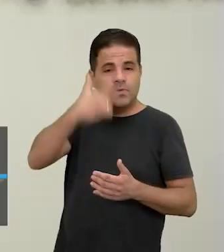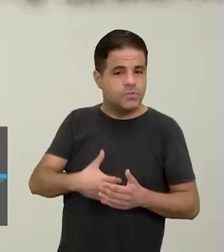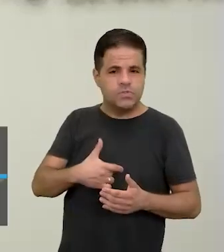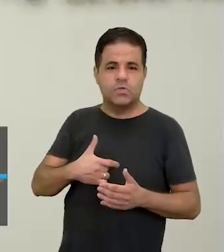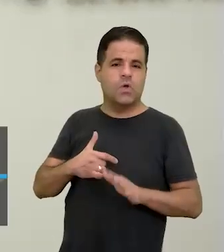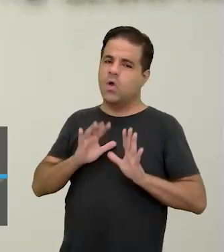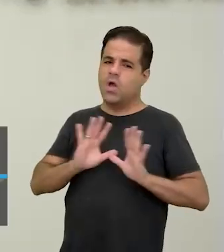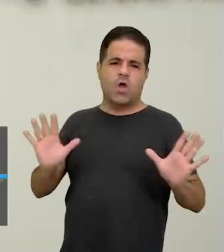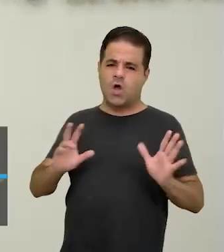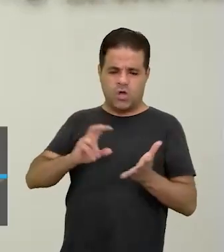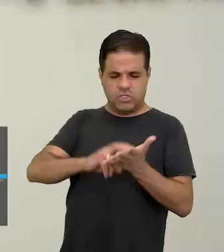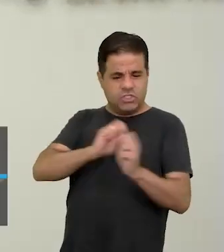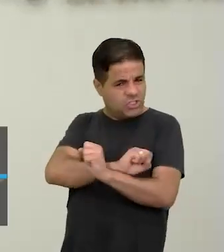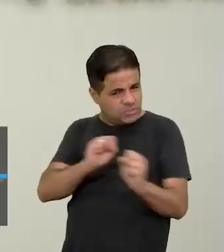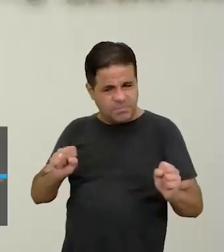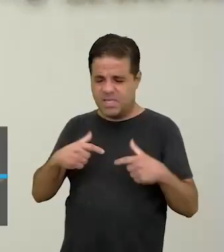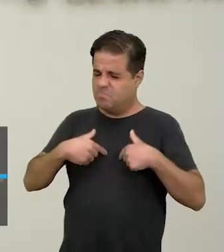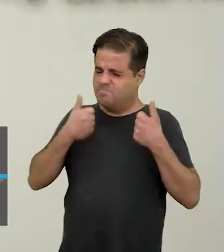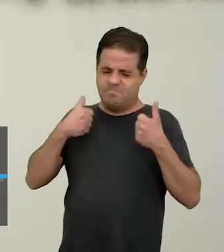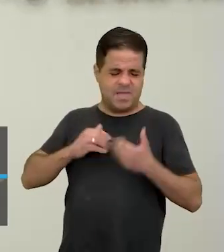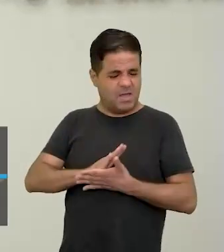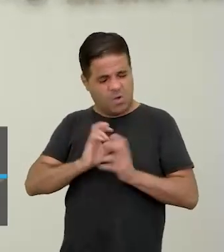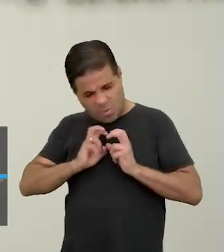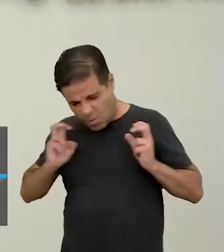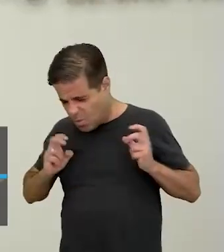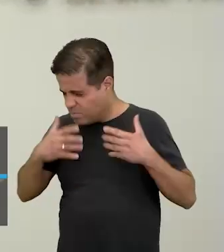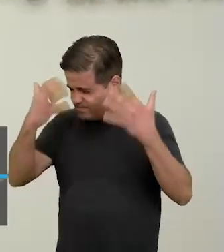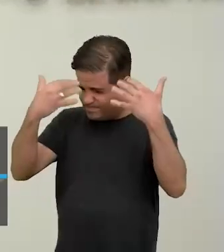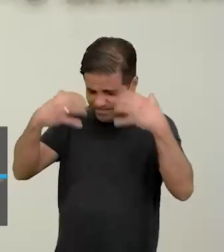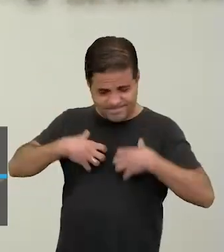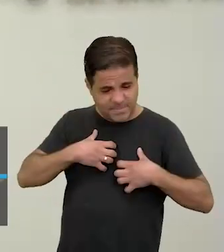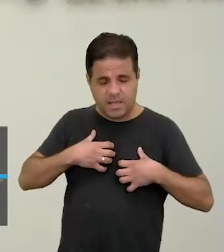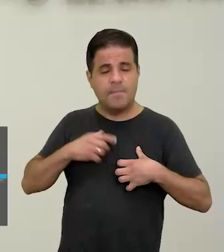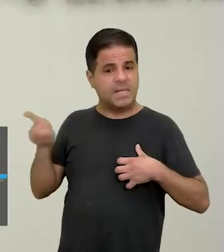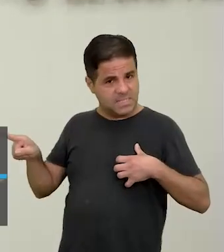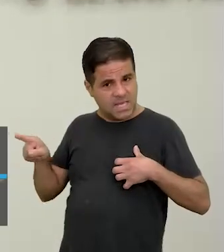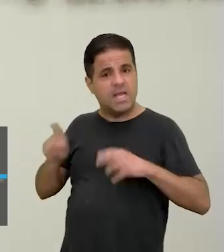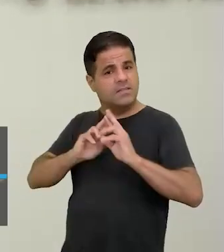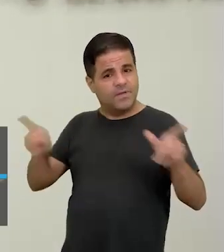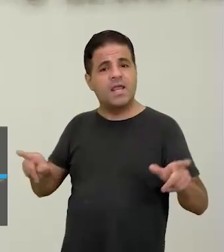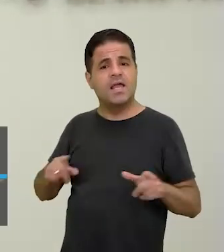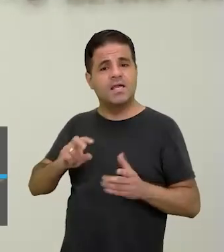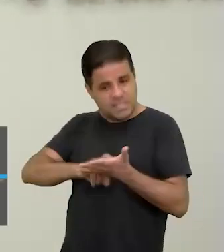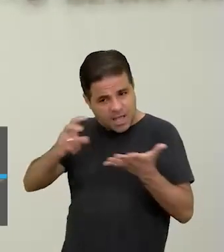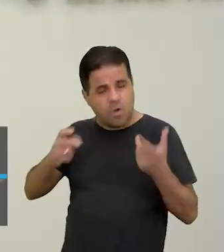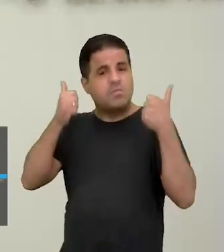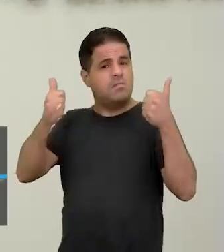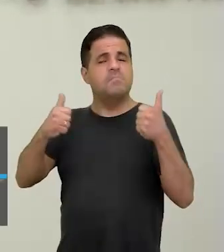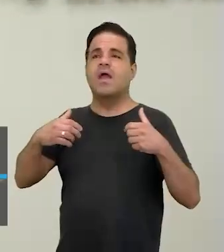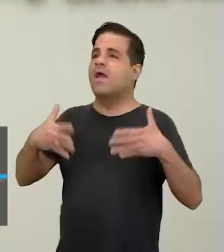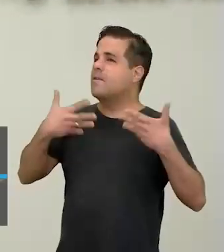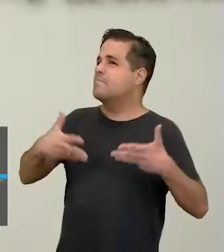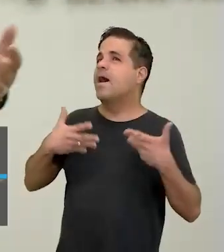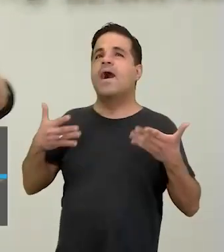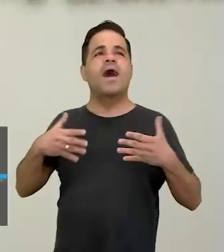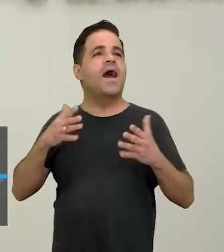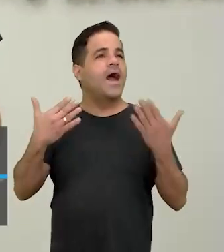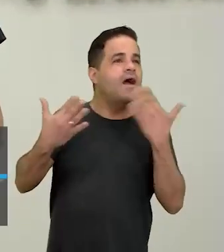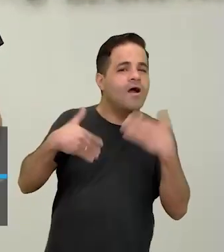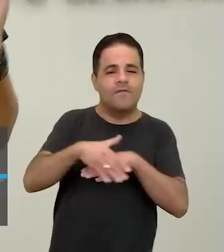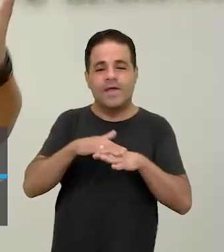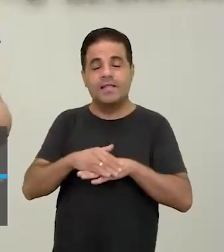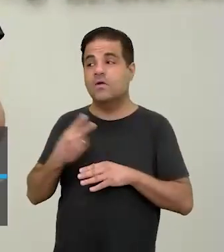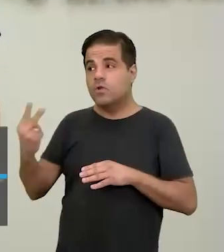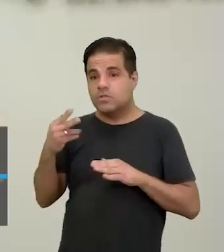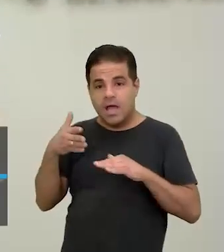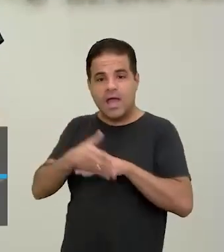não funciono muito bem de manhã, mas o Thiago super é a pessoa que funciona super bem de manhã. Então, a gente, por exemplo, entra num acordo de